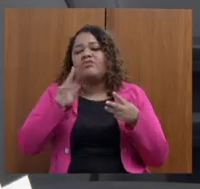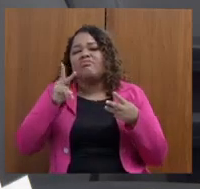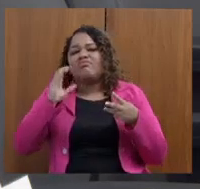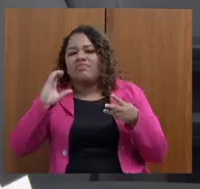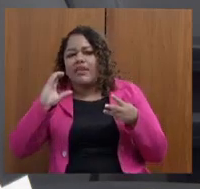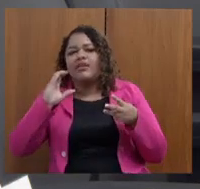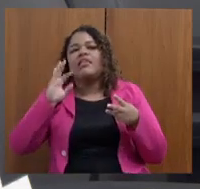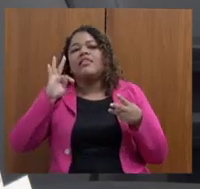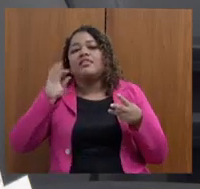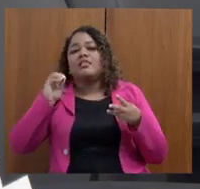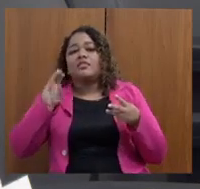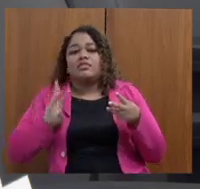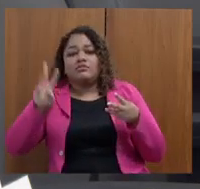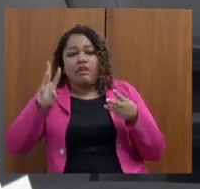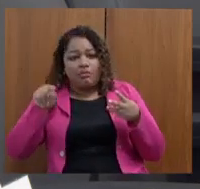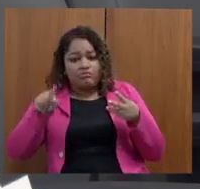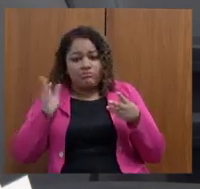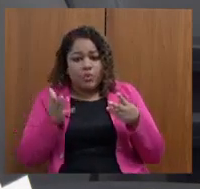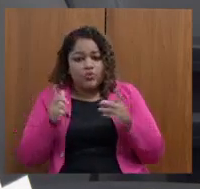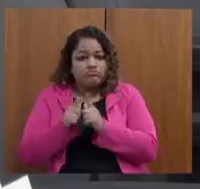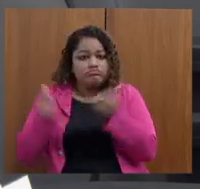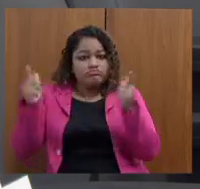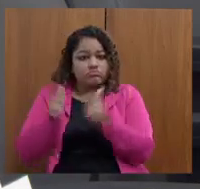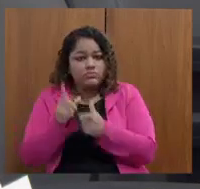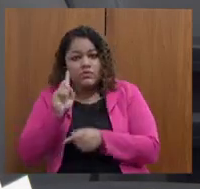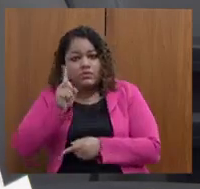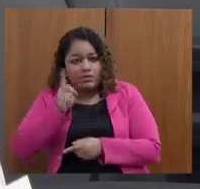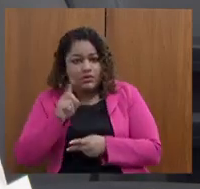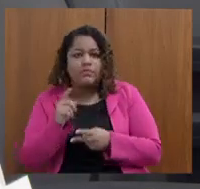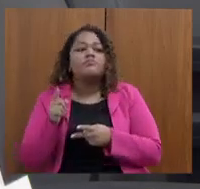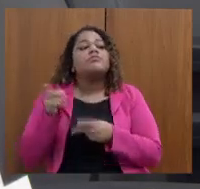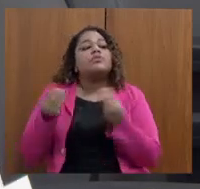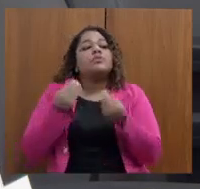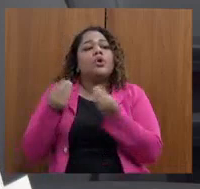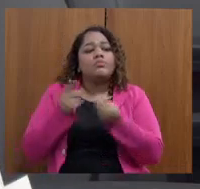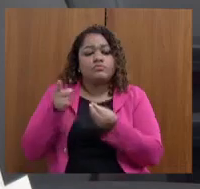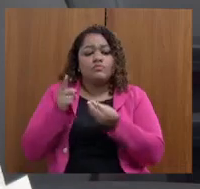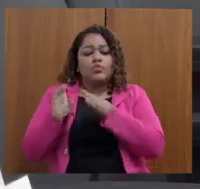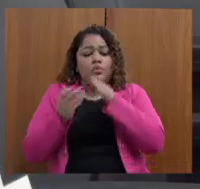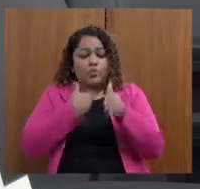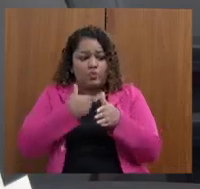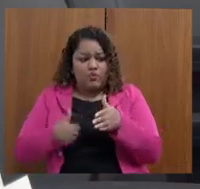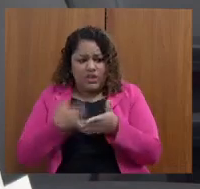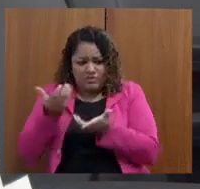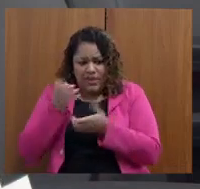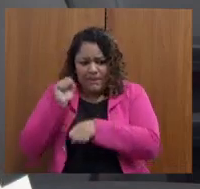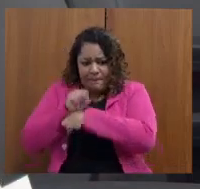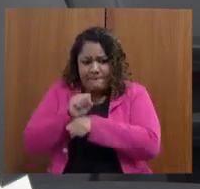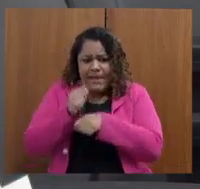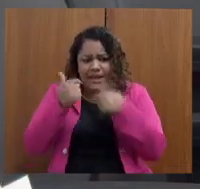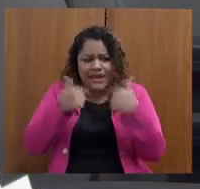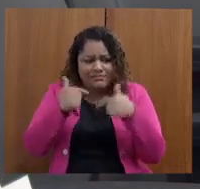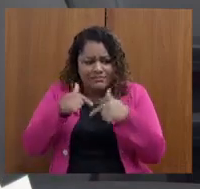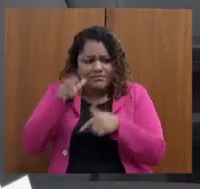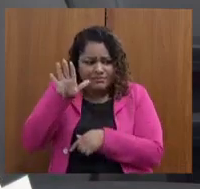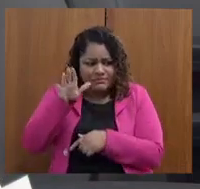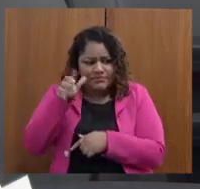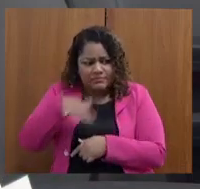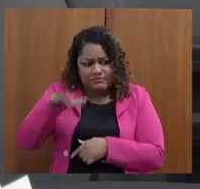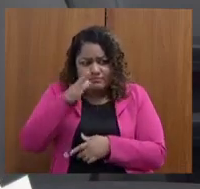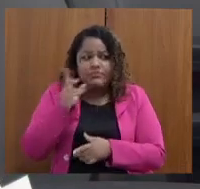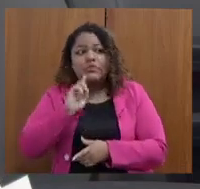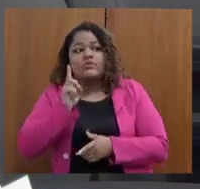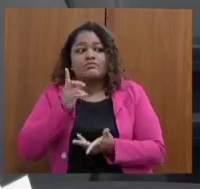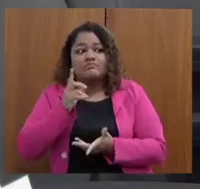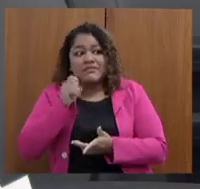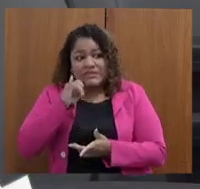o Governo está numa perspectiva de paralisar as atividades lá e aí eu preciso dizer que seria sofrível sobre em que